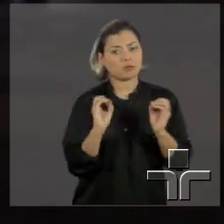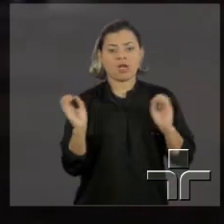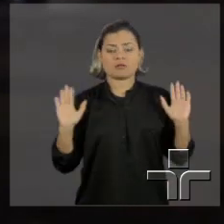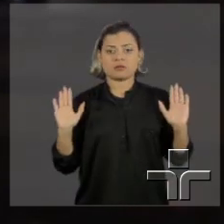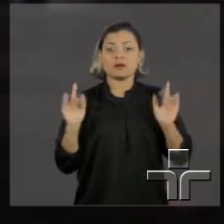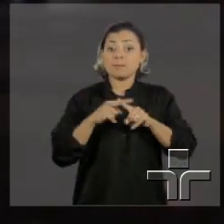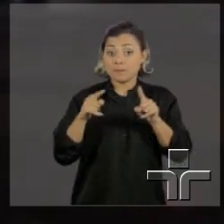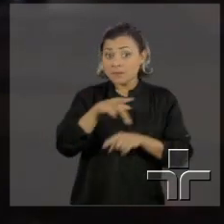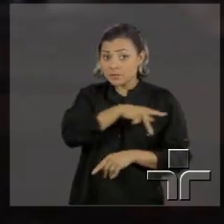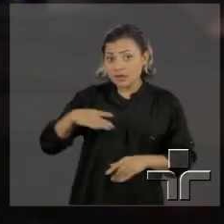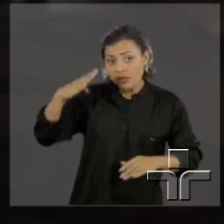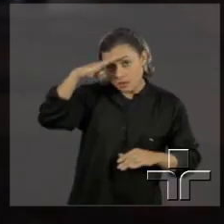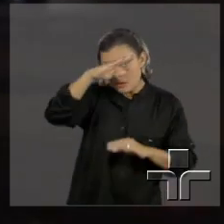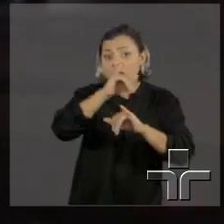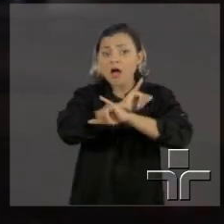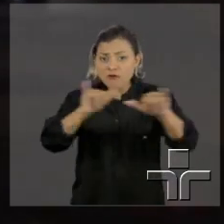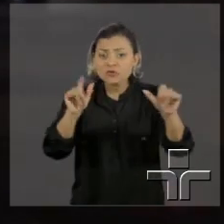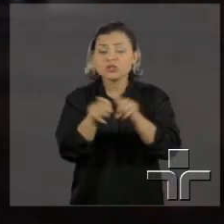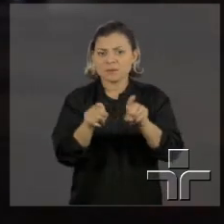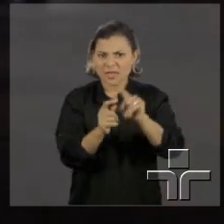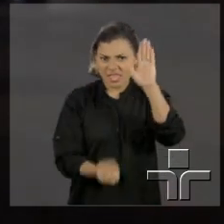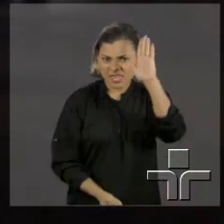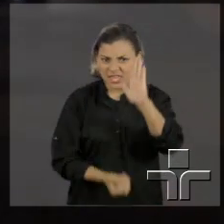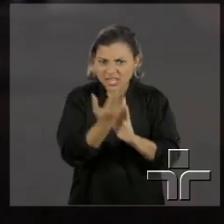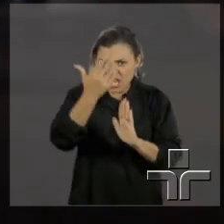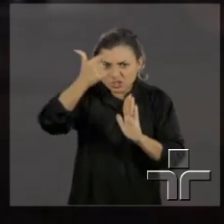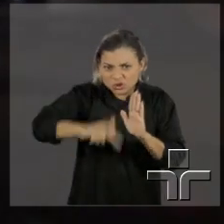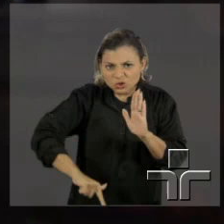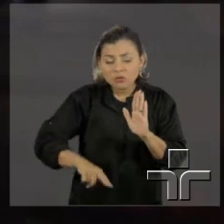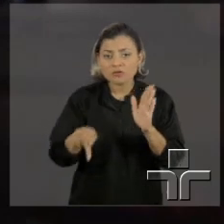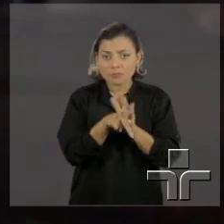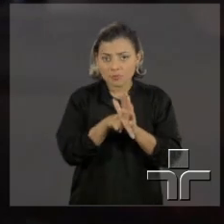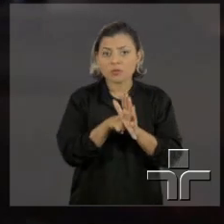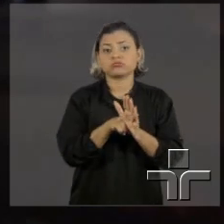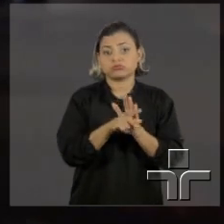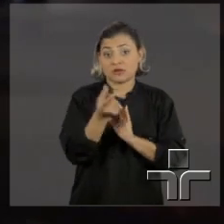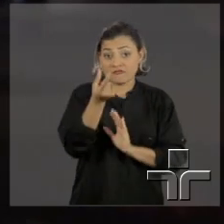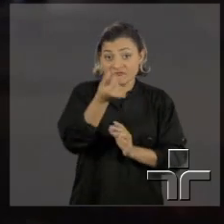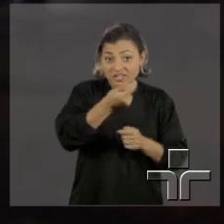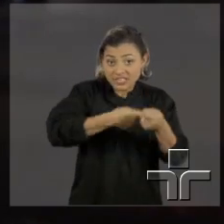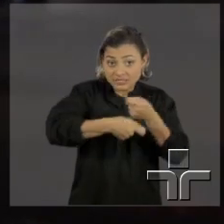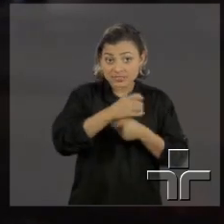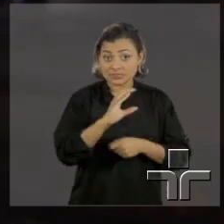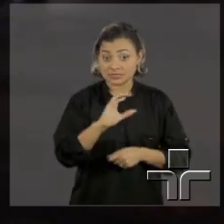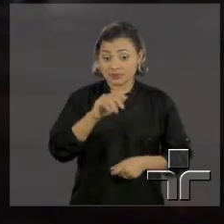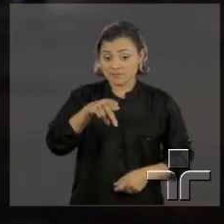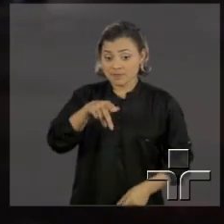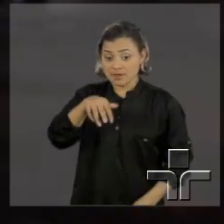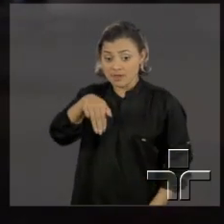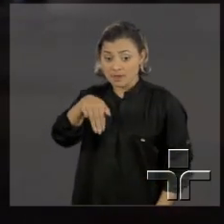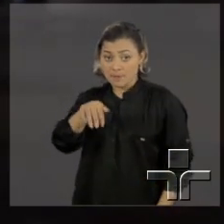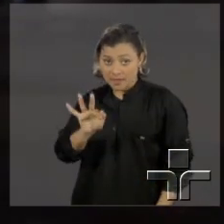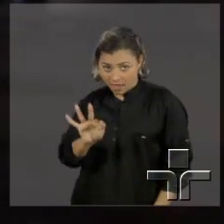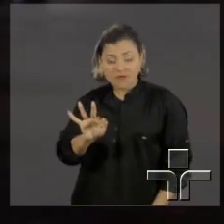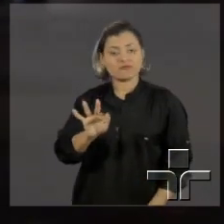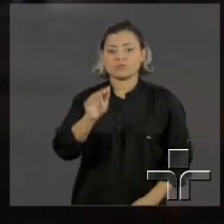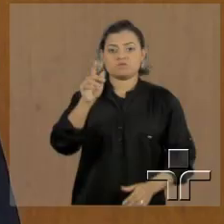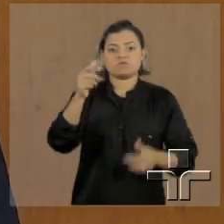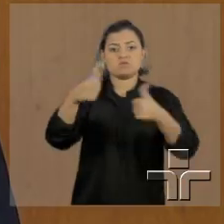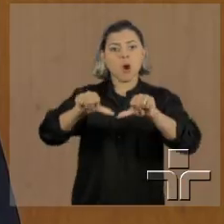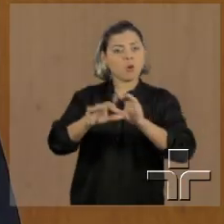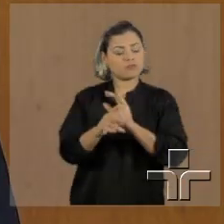afastou a possibilidade de recriar a contribuição sobre movimentação financeira, CPMF, o chamado Imposto do